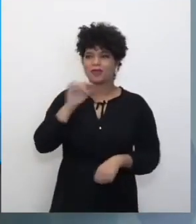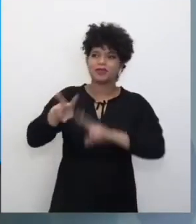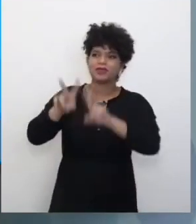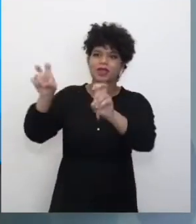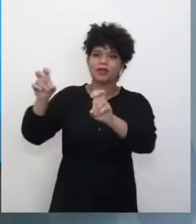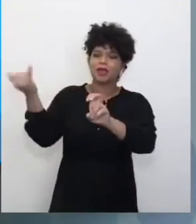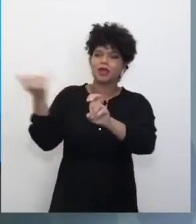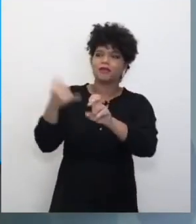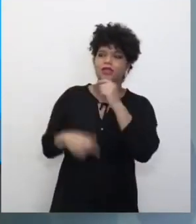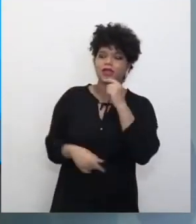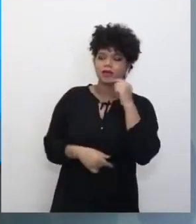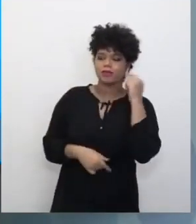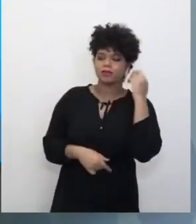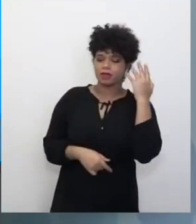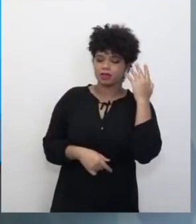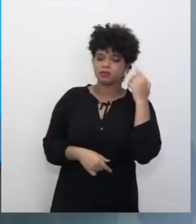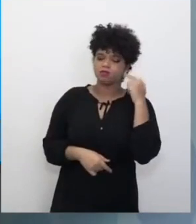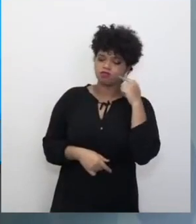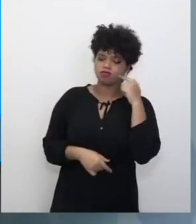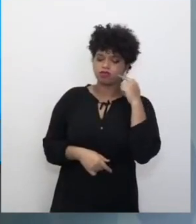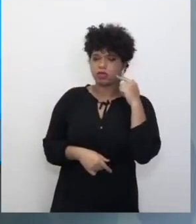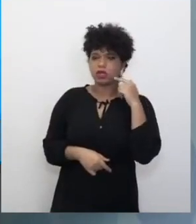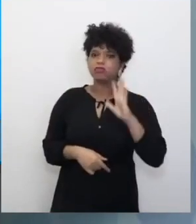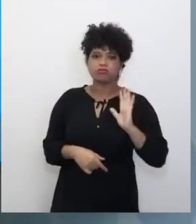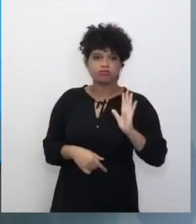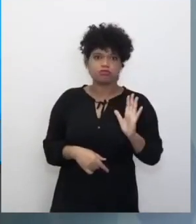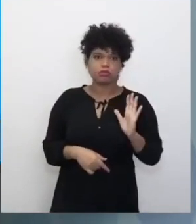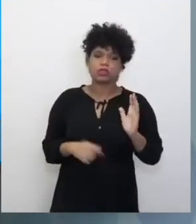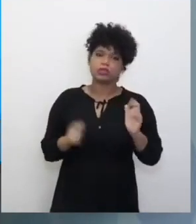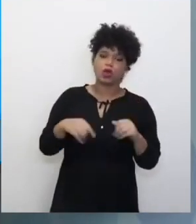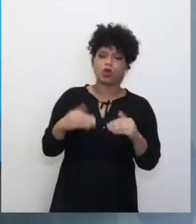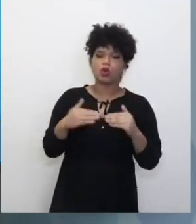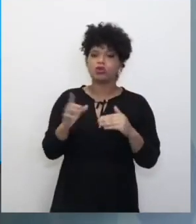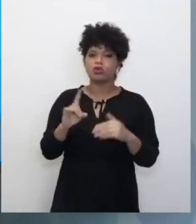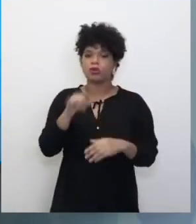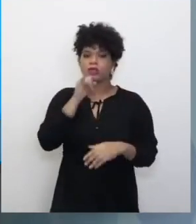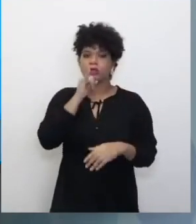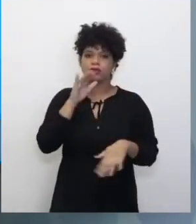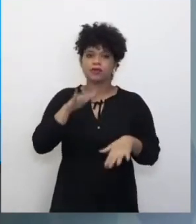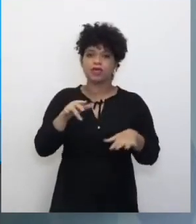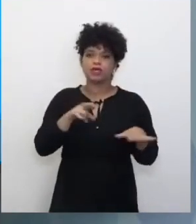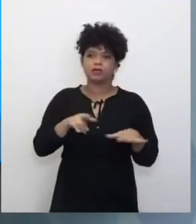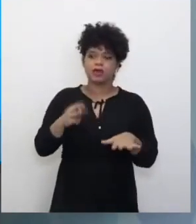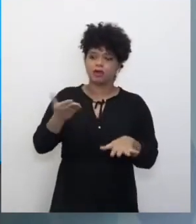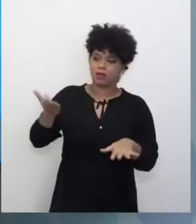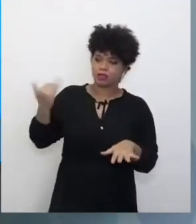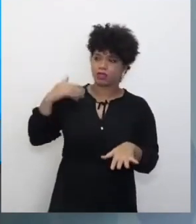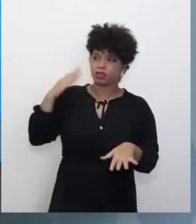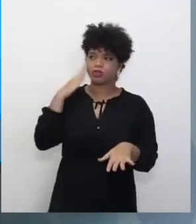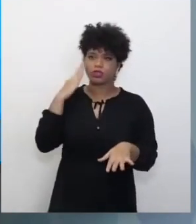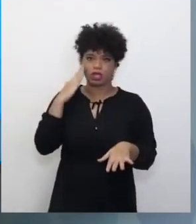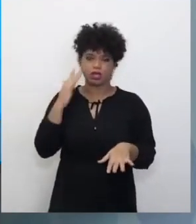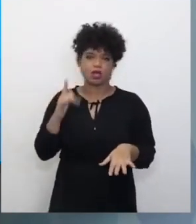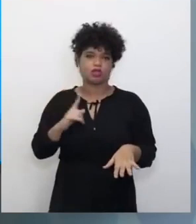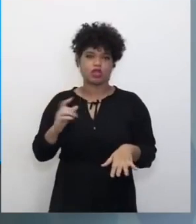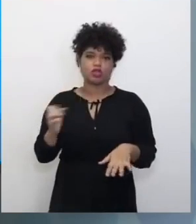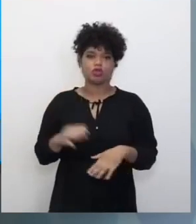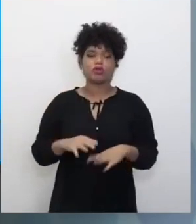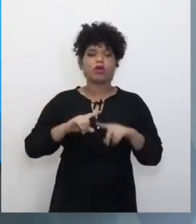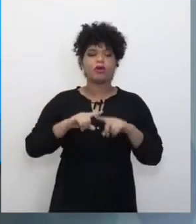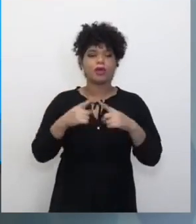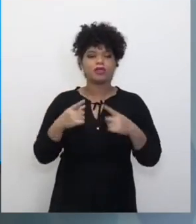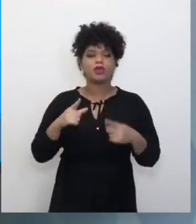o que vem na sua cabeça esteja um pouco atrasado. Você está sabendo sobre um fato da semana passada e ele já se atualizou, tudo bem. Mas você sempre